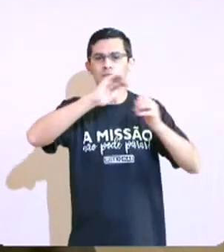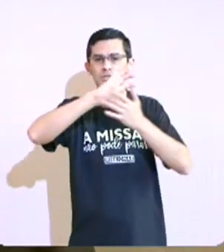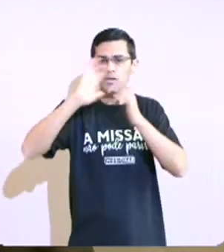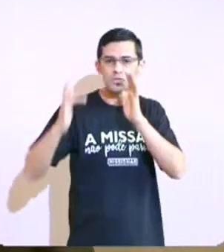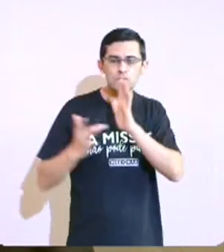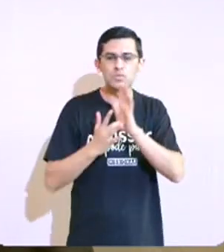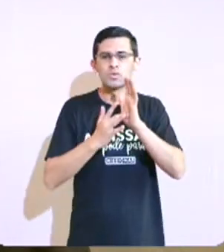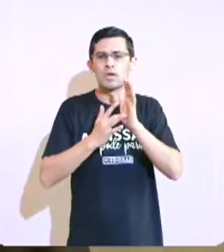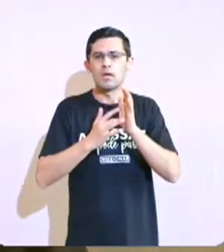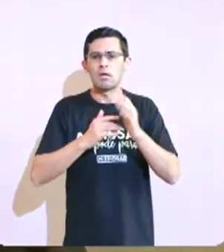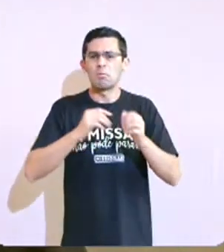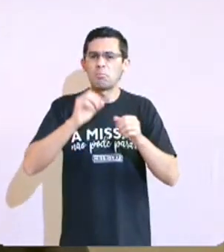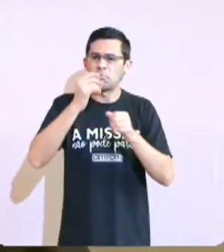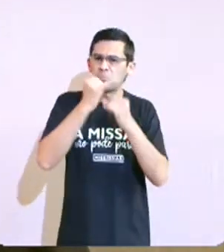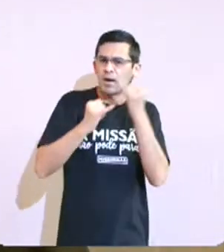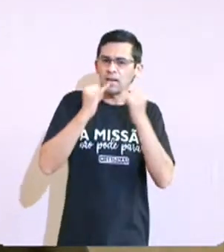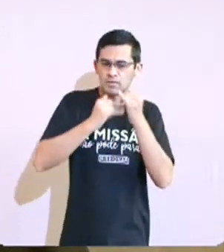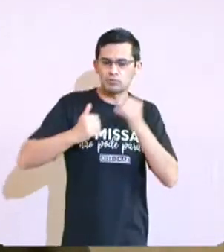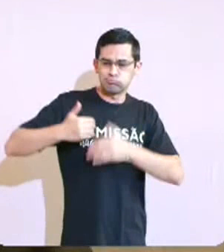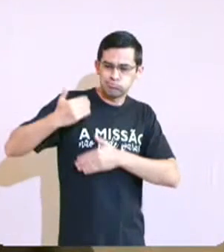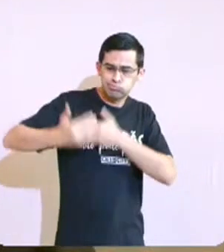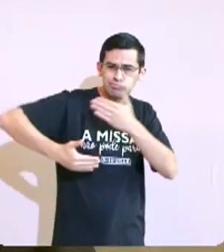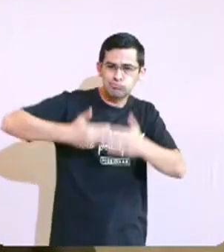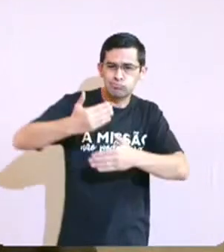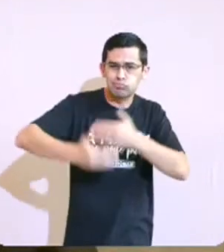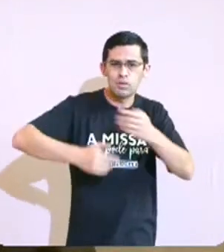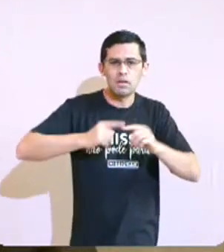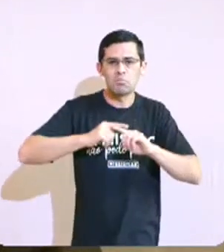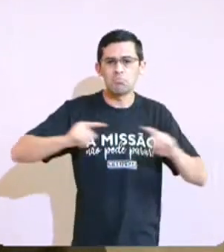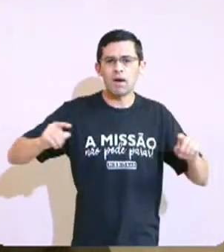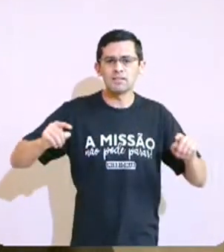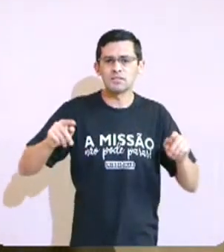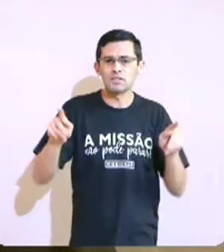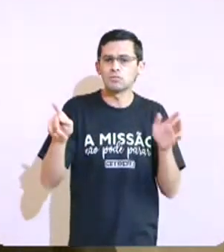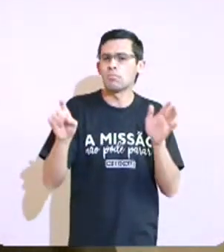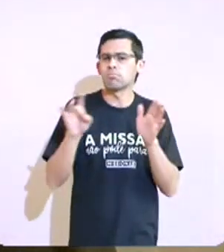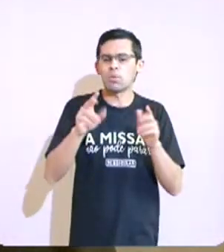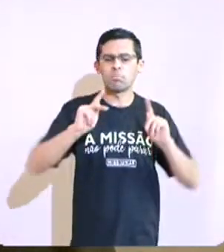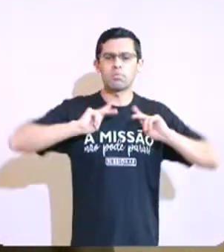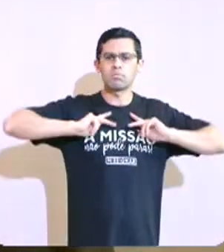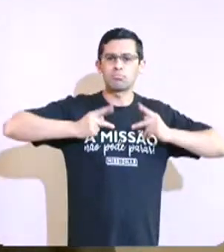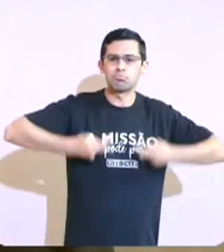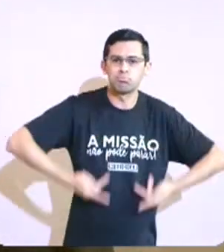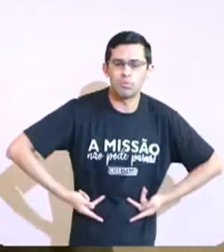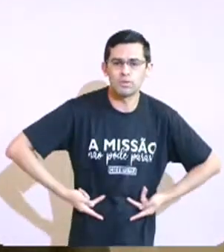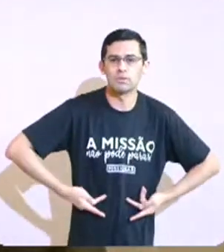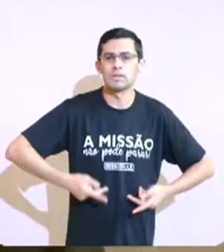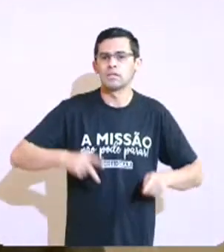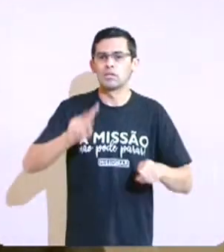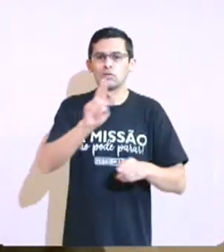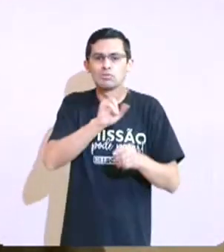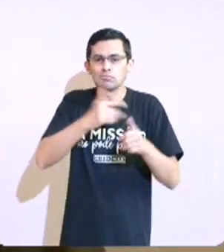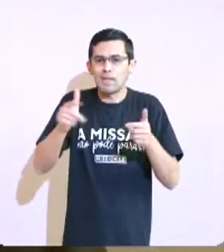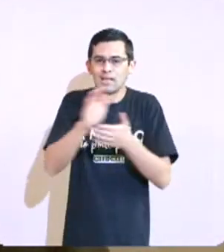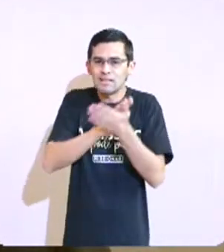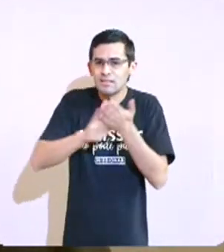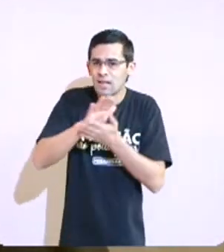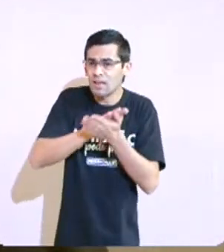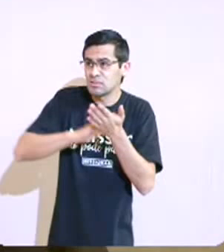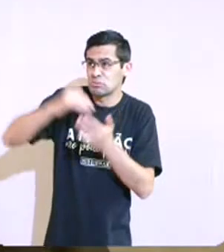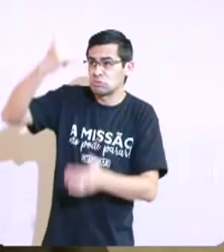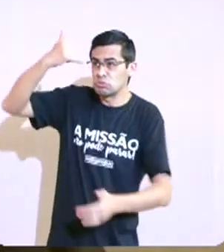a máquina parece trabalhar a pleno gás, mas está seca, a mecânica funciona,